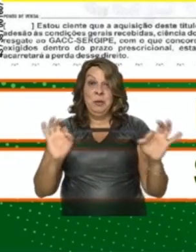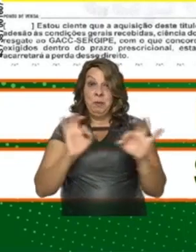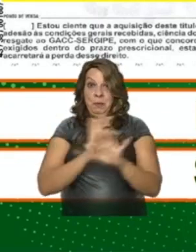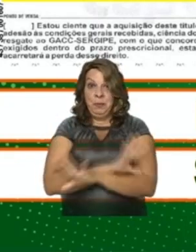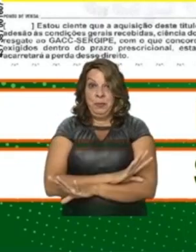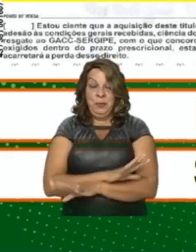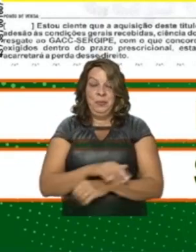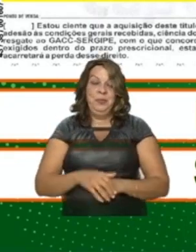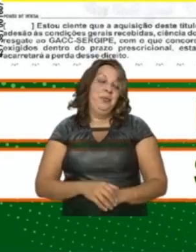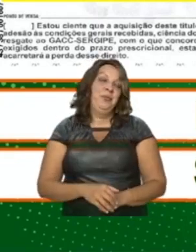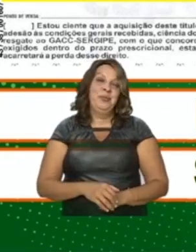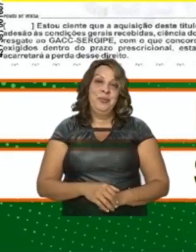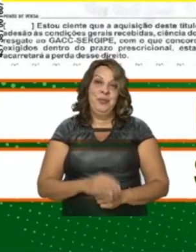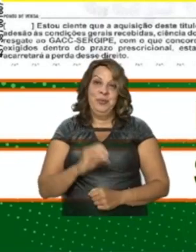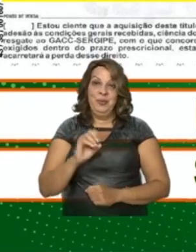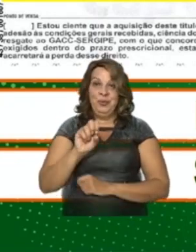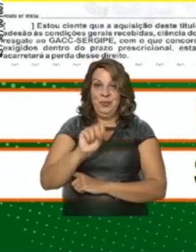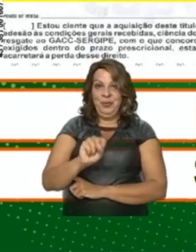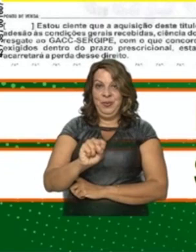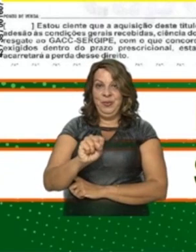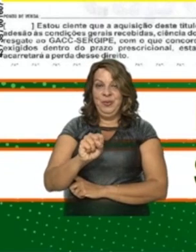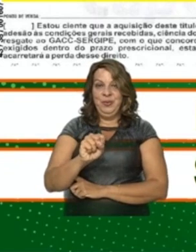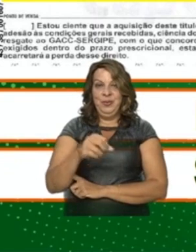time, Jaque? Olha aqui, o título é o